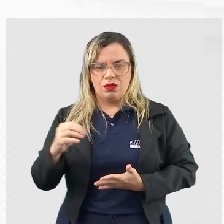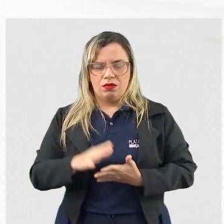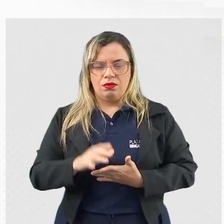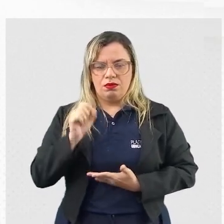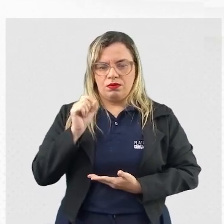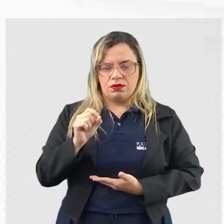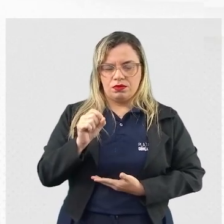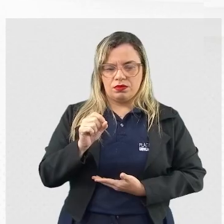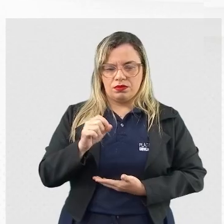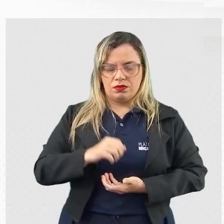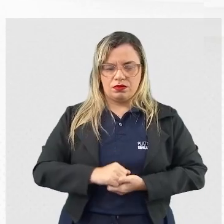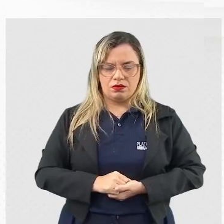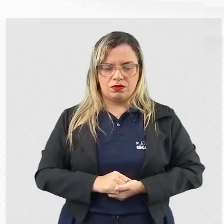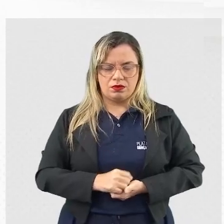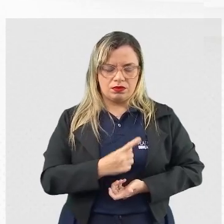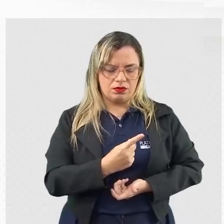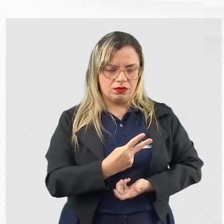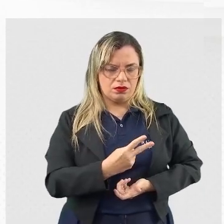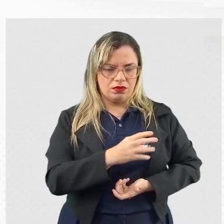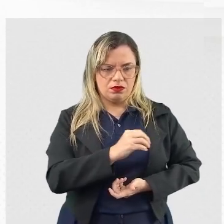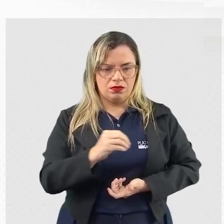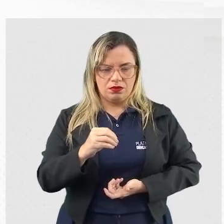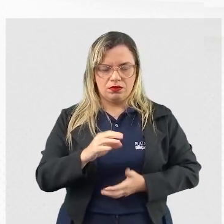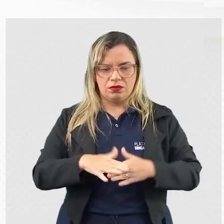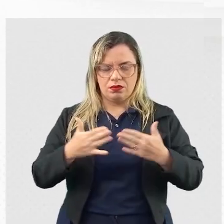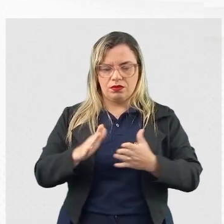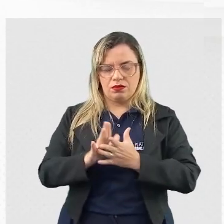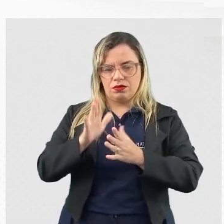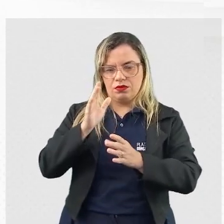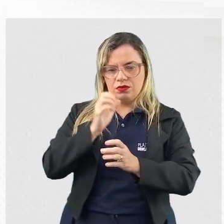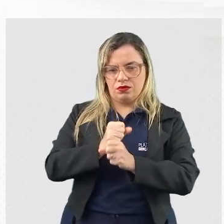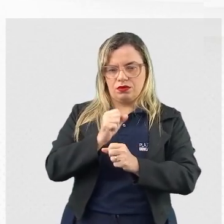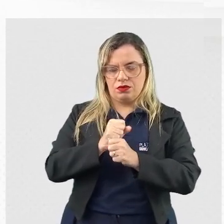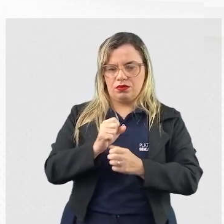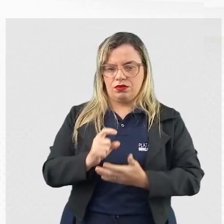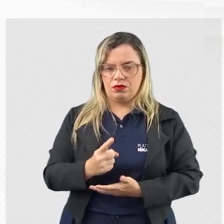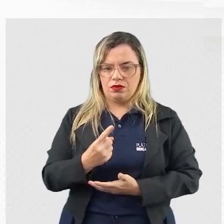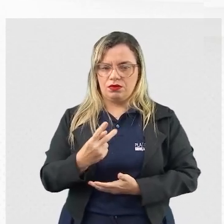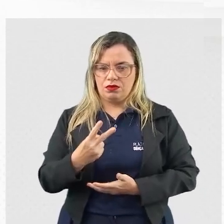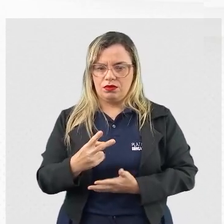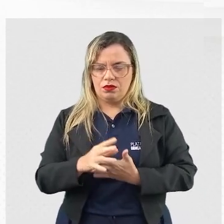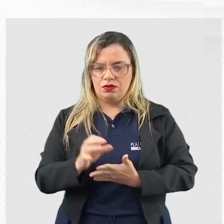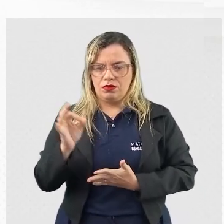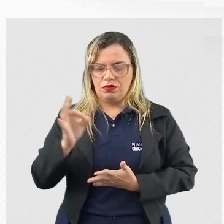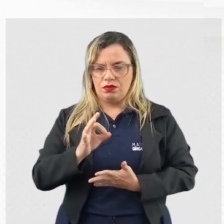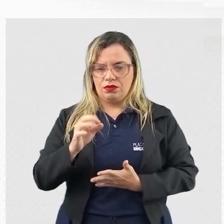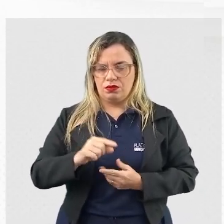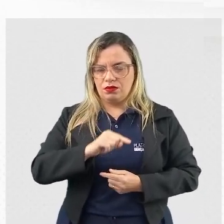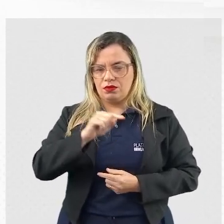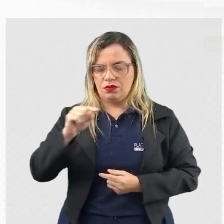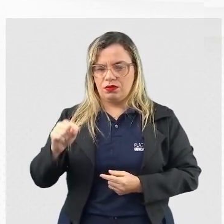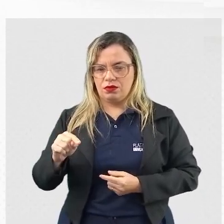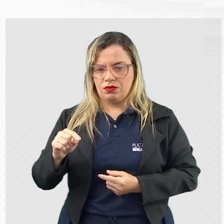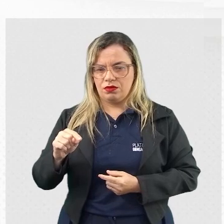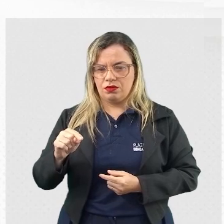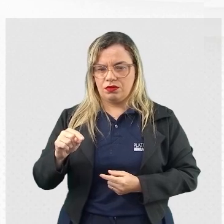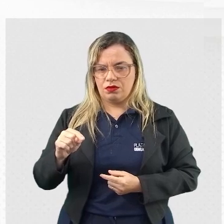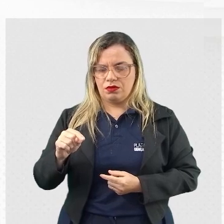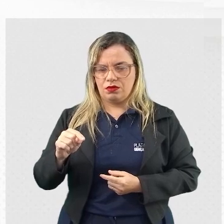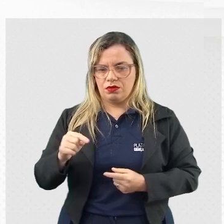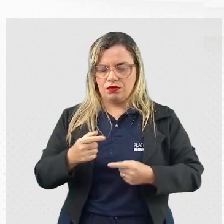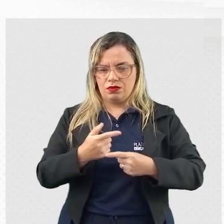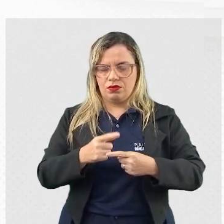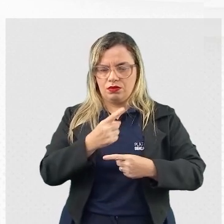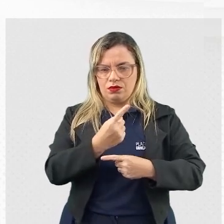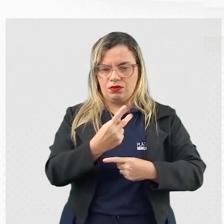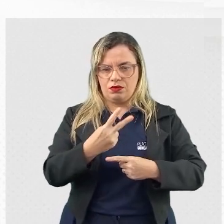Então, destes é do 1.200. Então, vamos calcular 12% de 1.200, né? 12 sobre 100. Posso